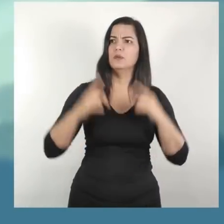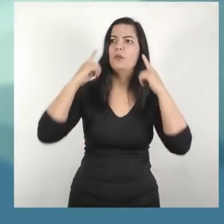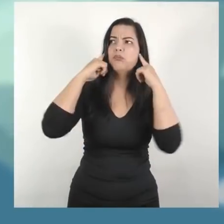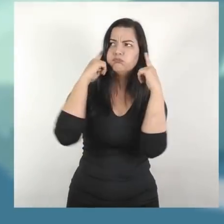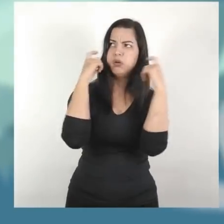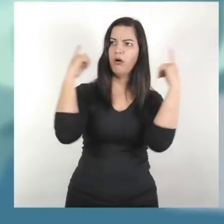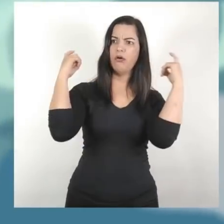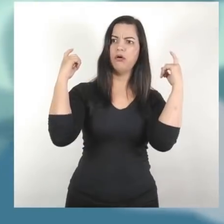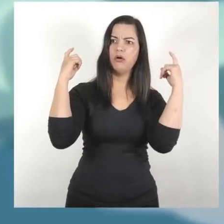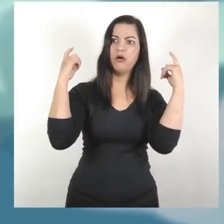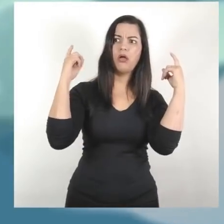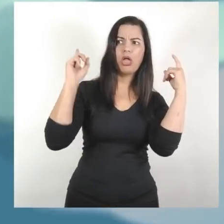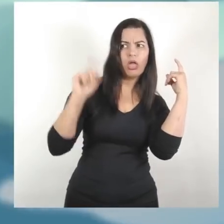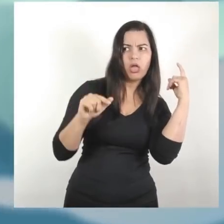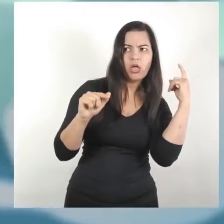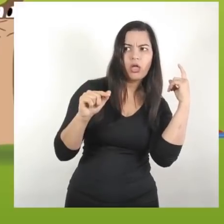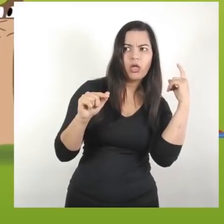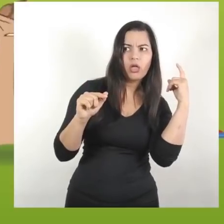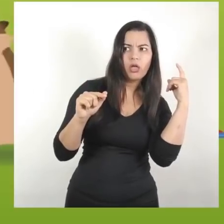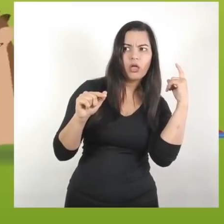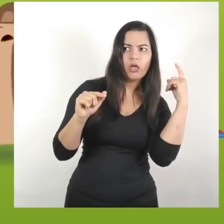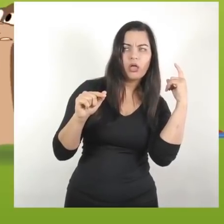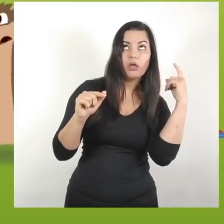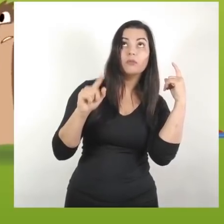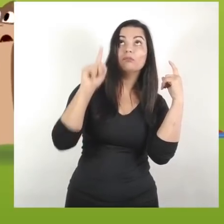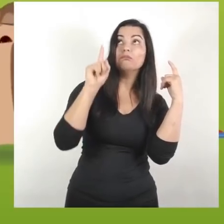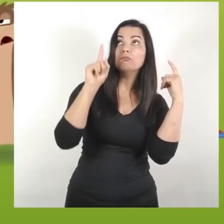Trovão? Você ouviu um trovão?